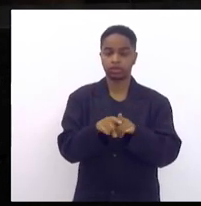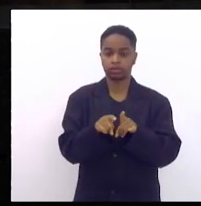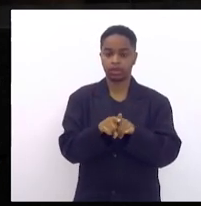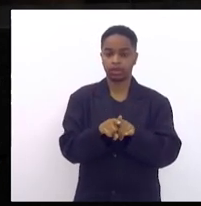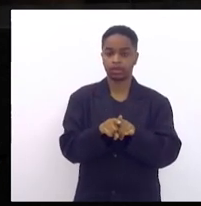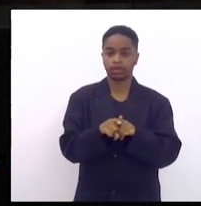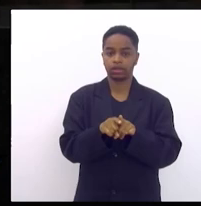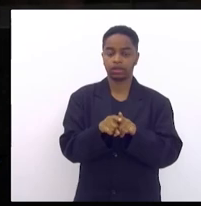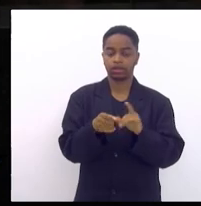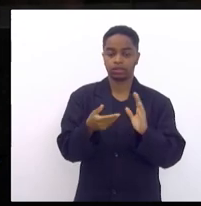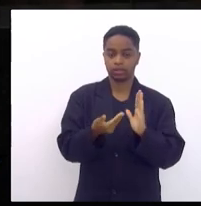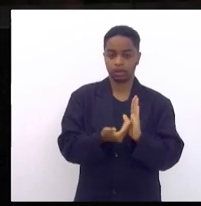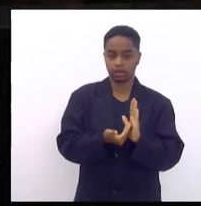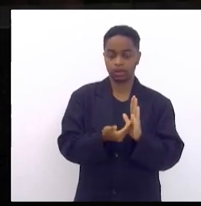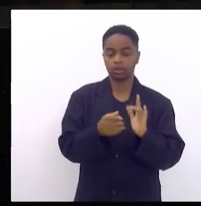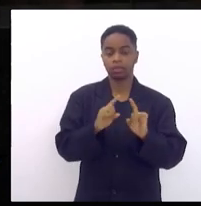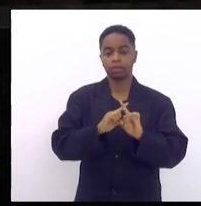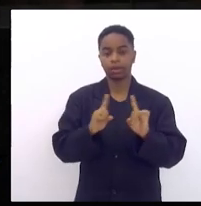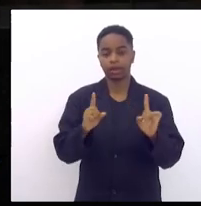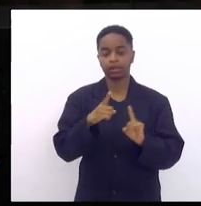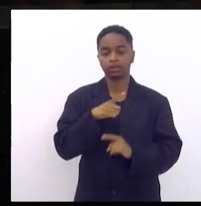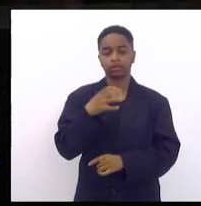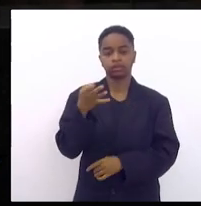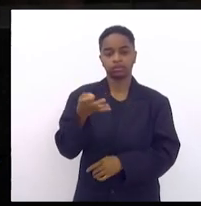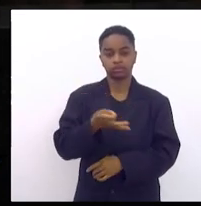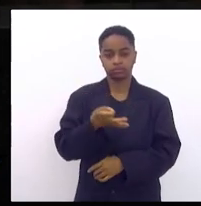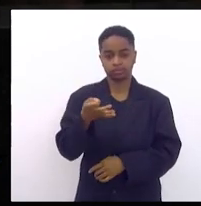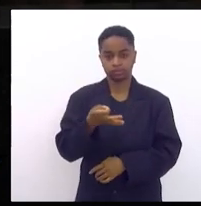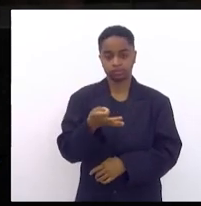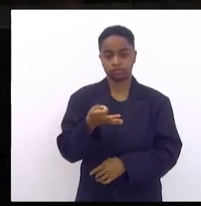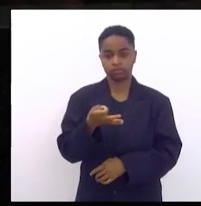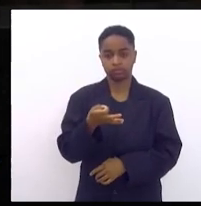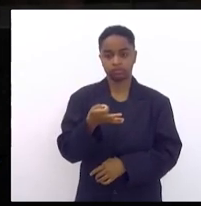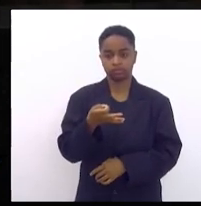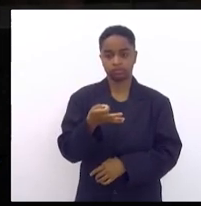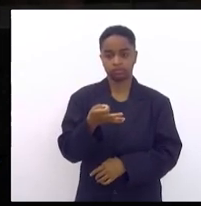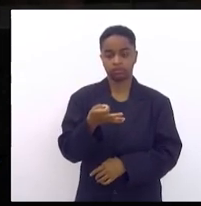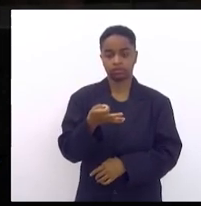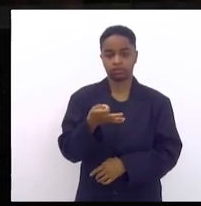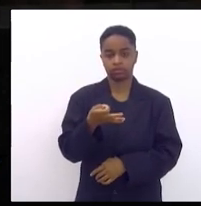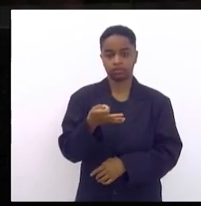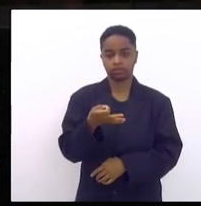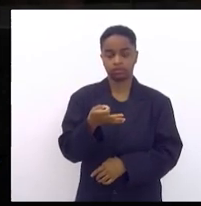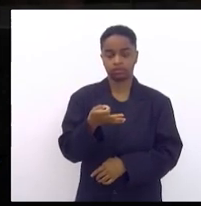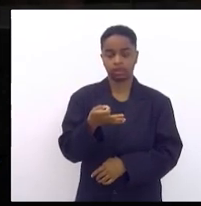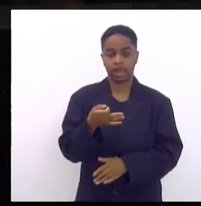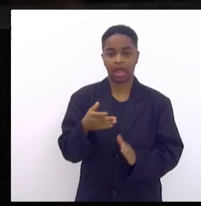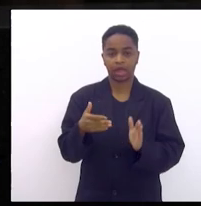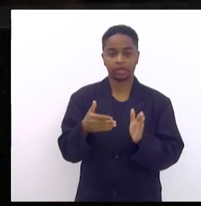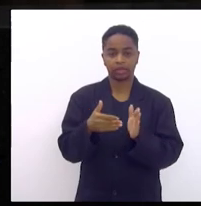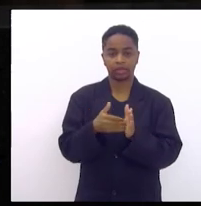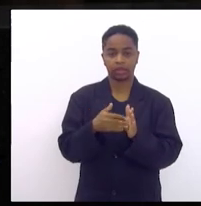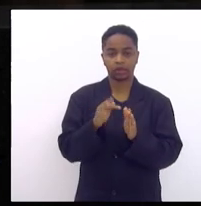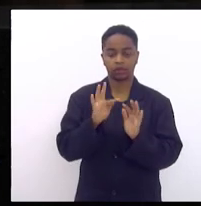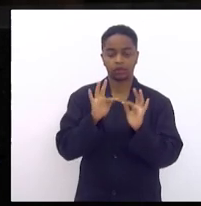Câmara, mas temos convicção que até o final desse